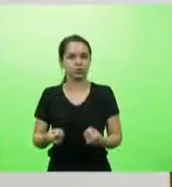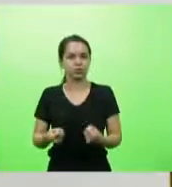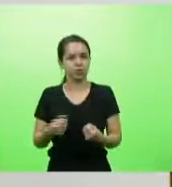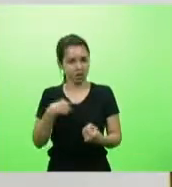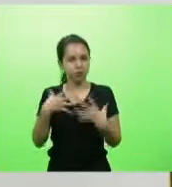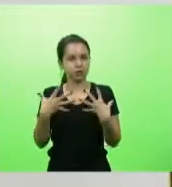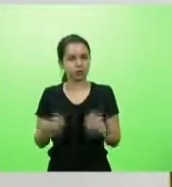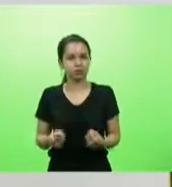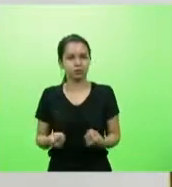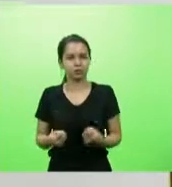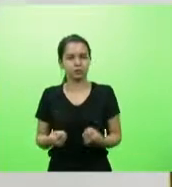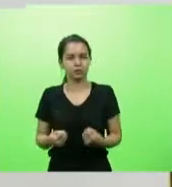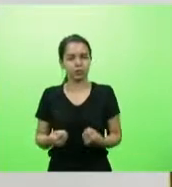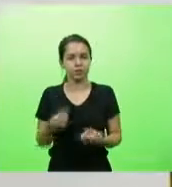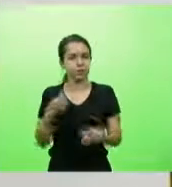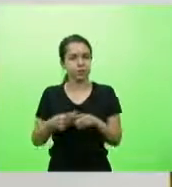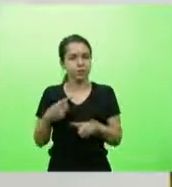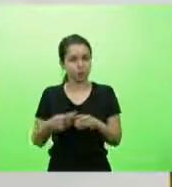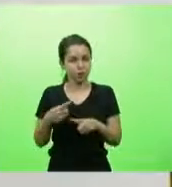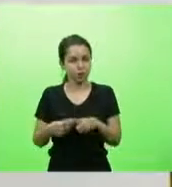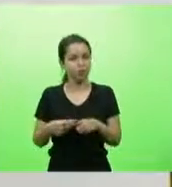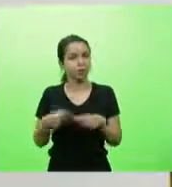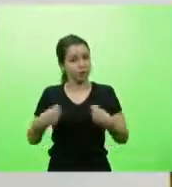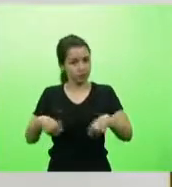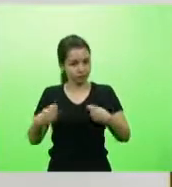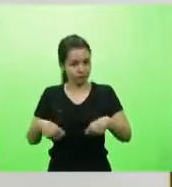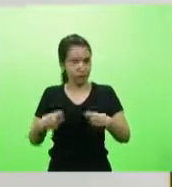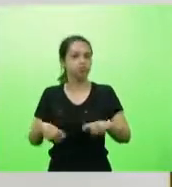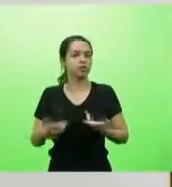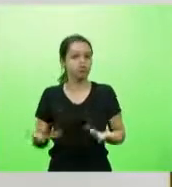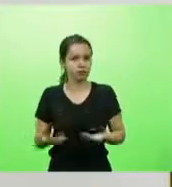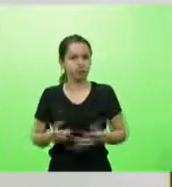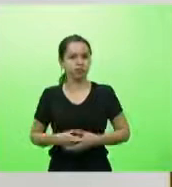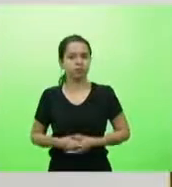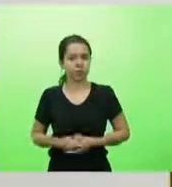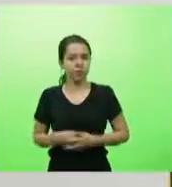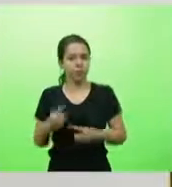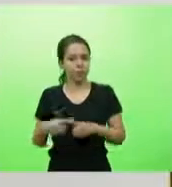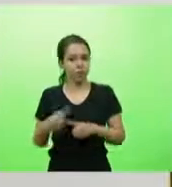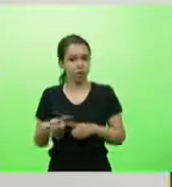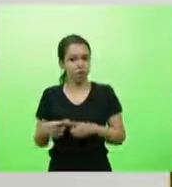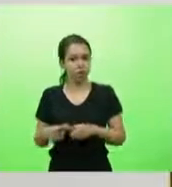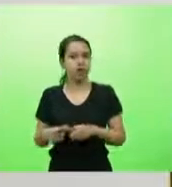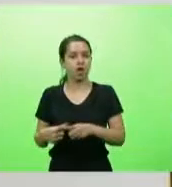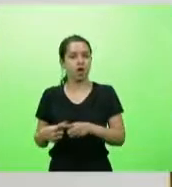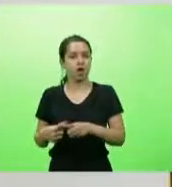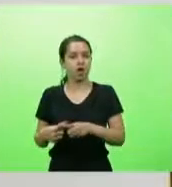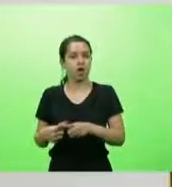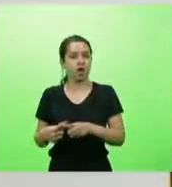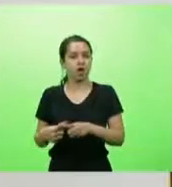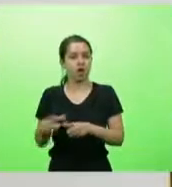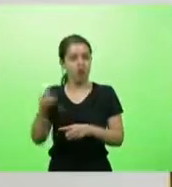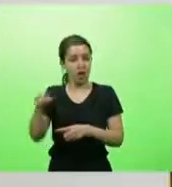Eu topo. Porque é assim que tem que ser feito. Porque botar só na conta do privado,